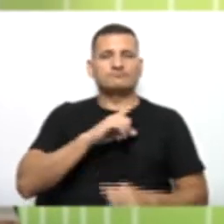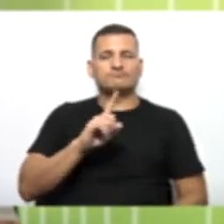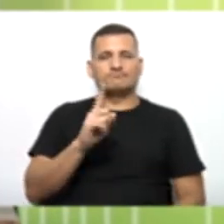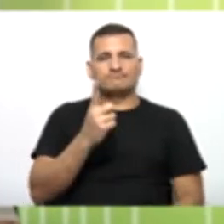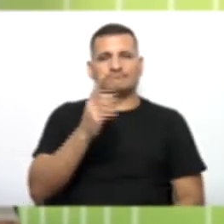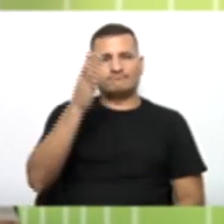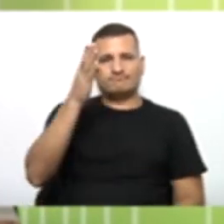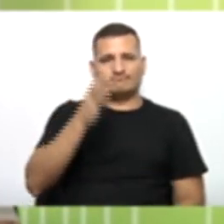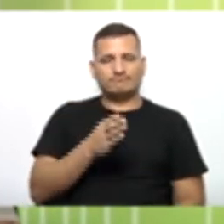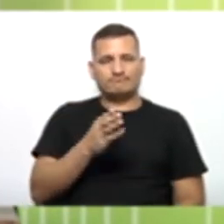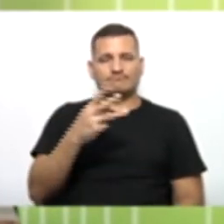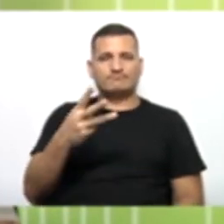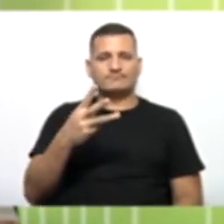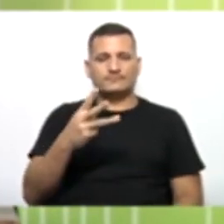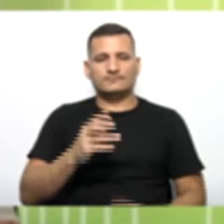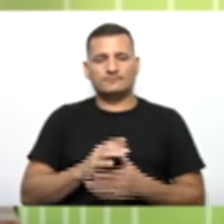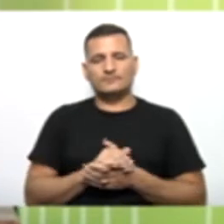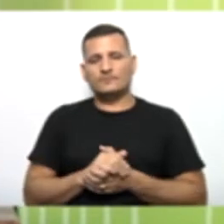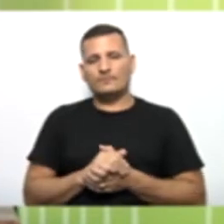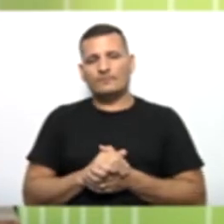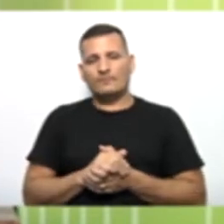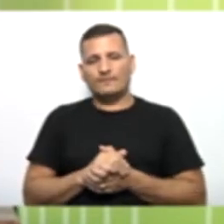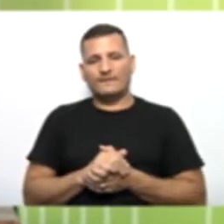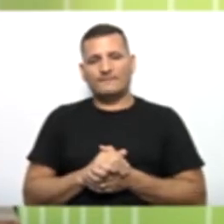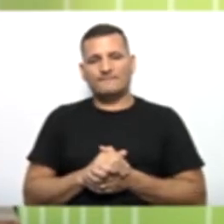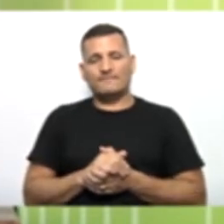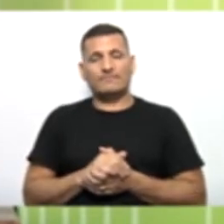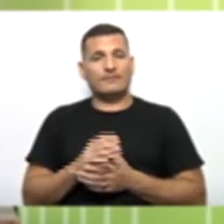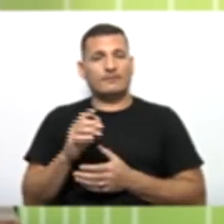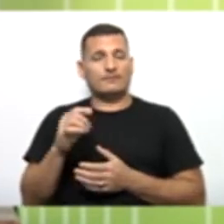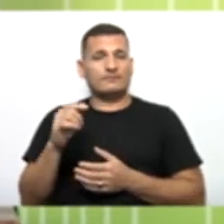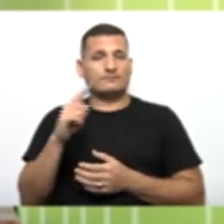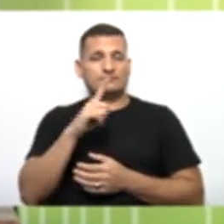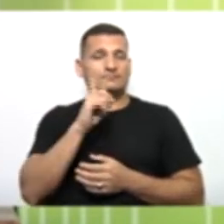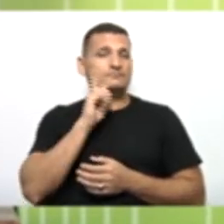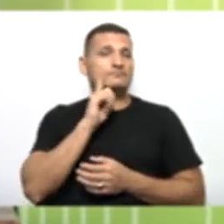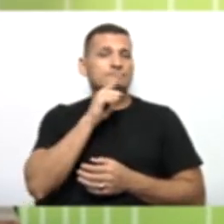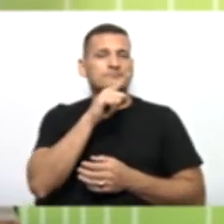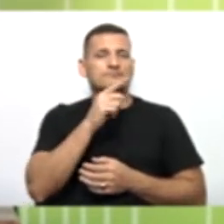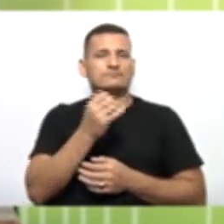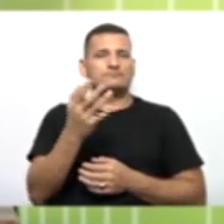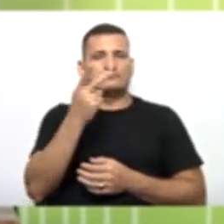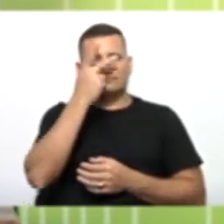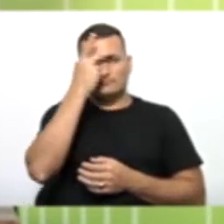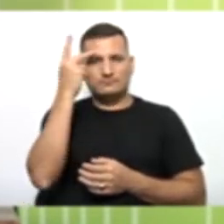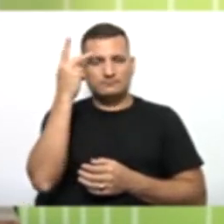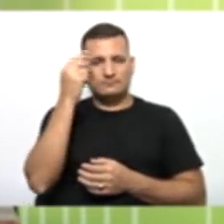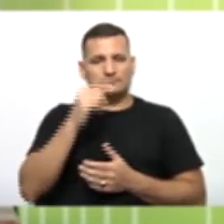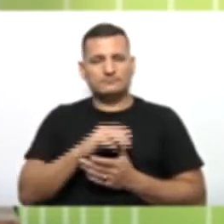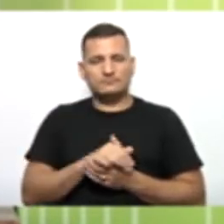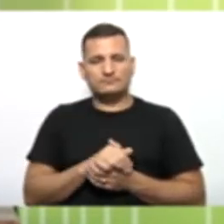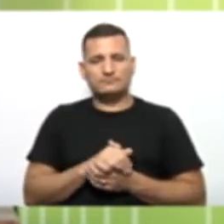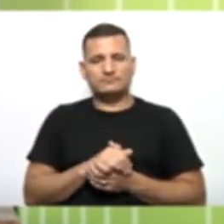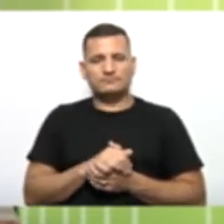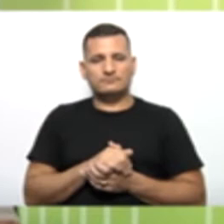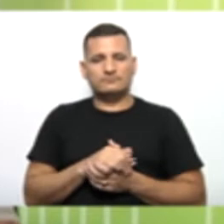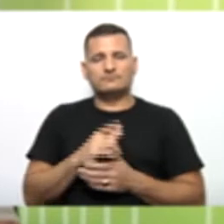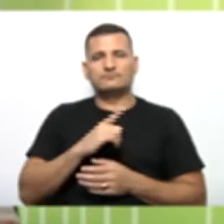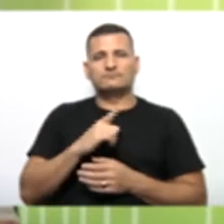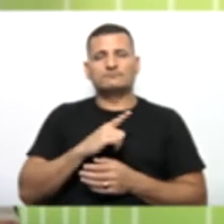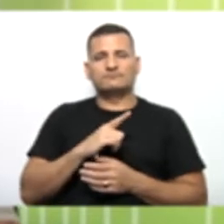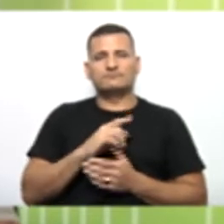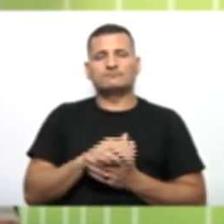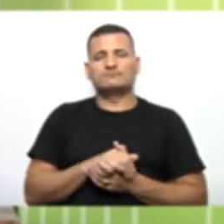E vejam só, nós somos 7 bilhões. Nos Estados Unidos hoje tem um pouco menos que 500 milhões